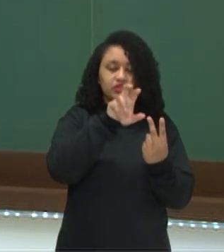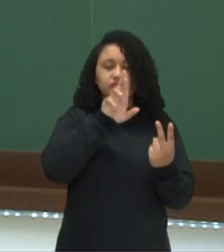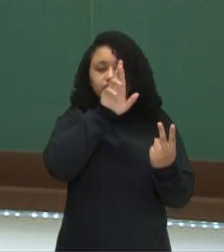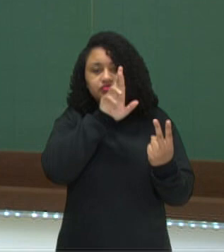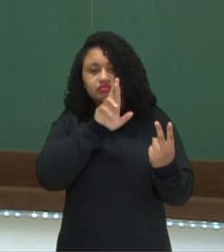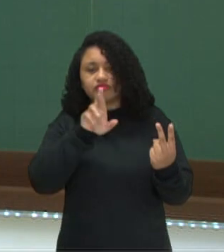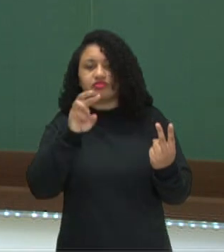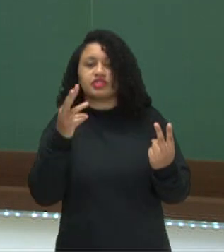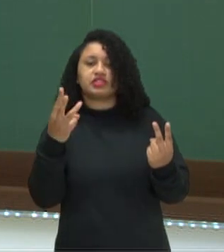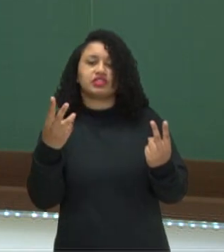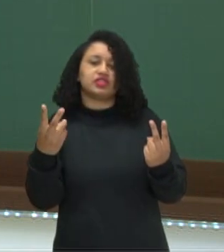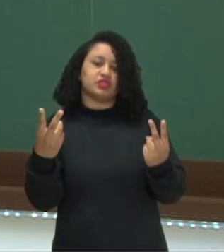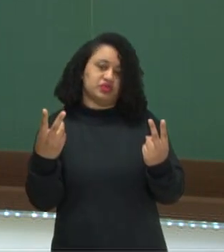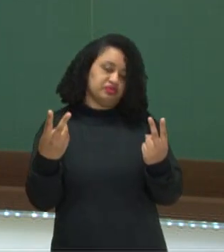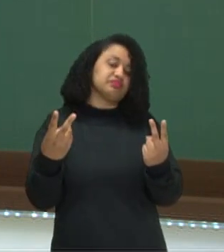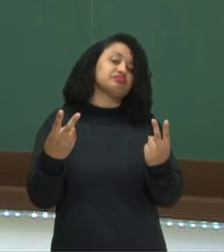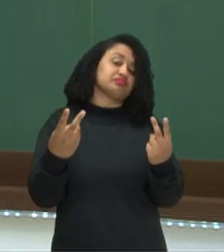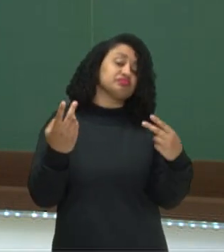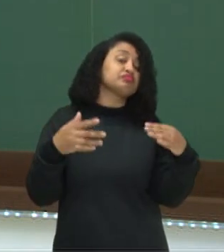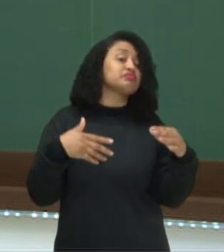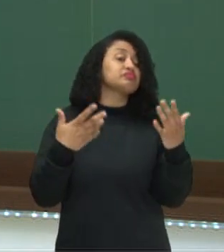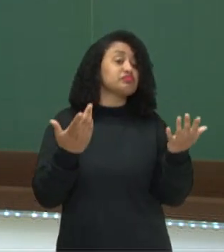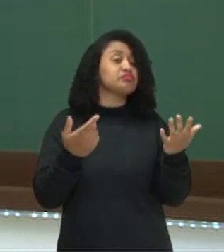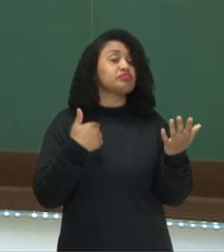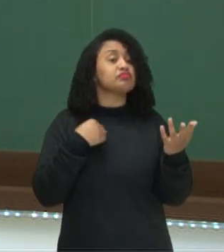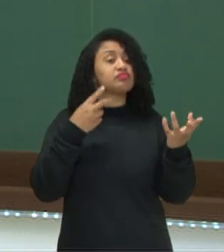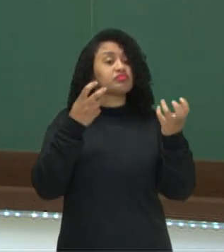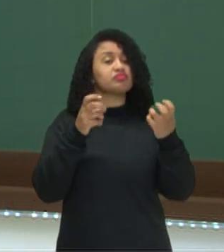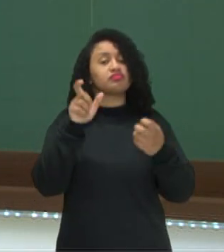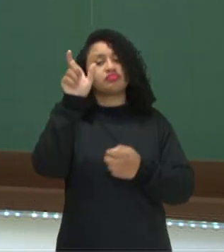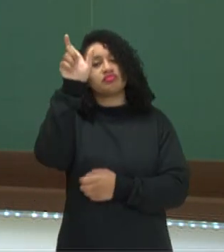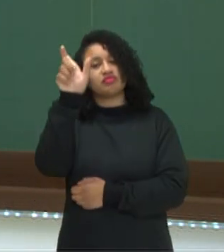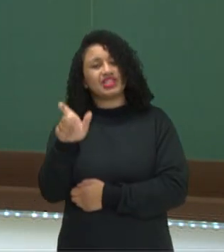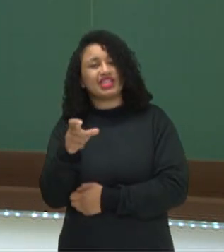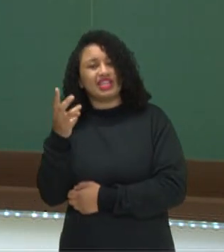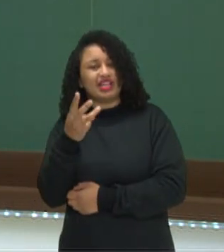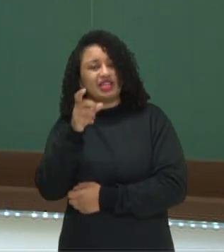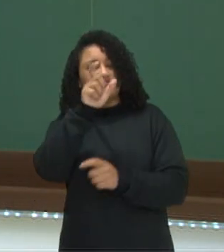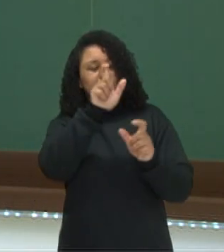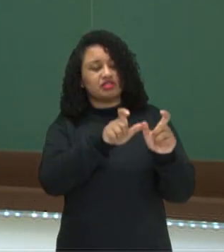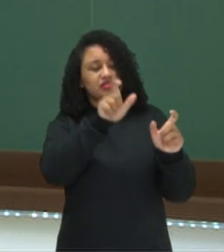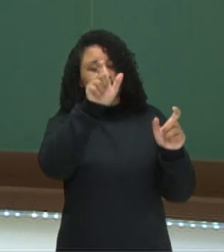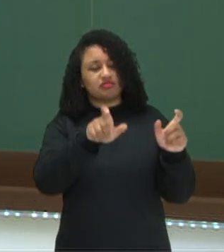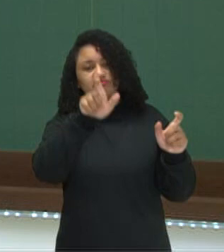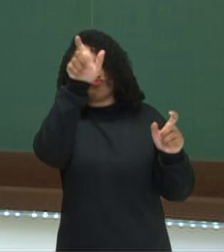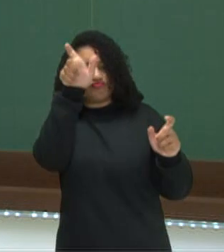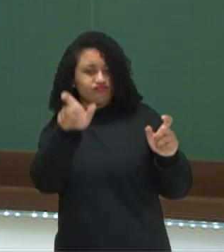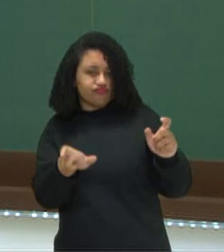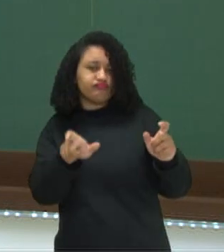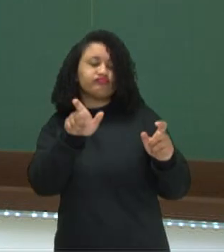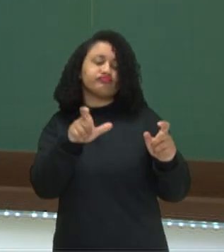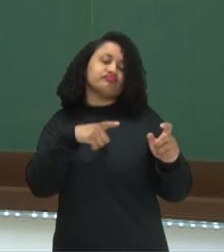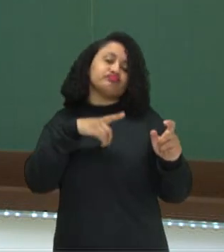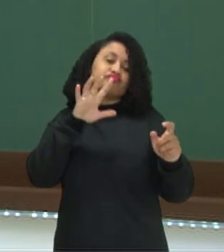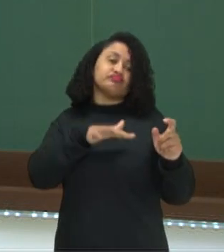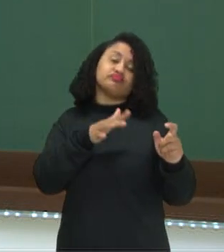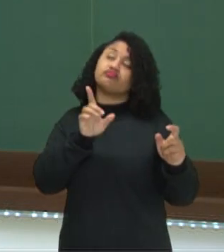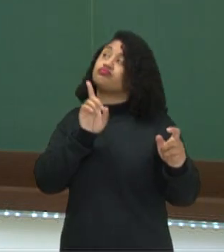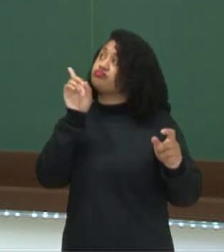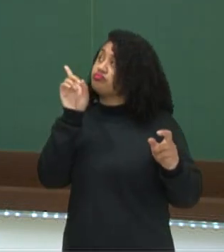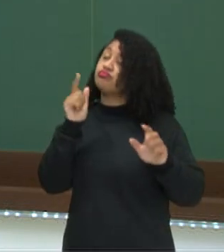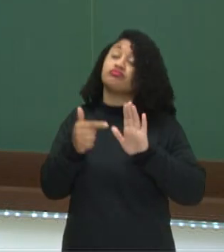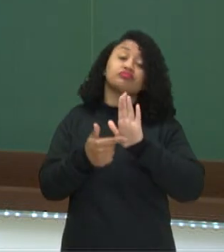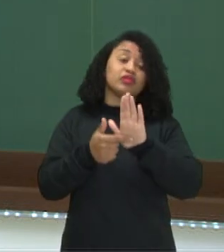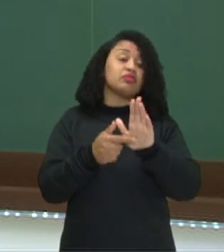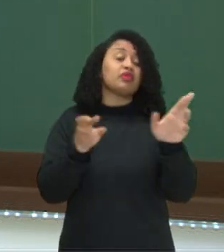elevado na 5, 32. Então, essa parte adicional, essa coluna adicional, é para mostrar